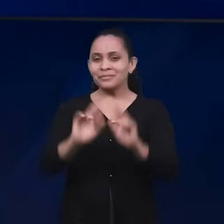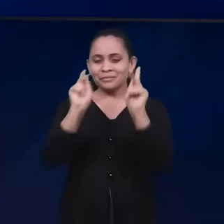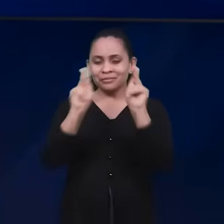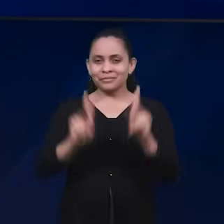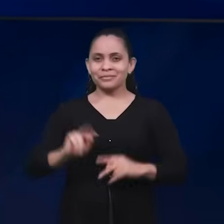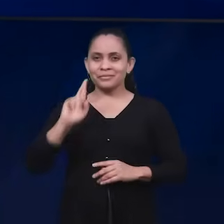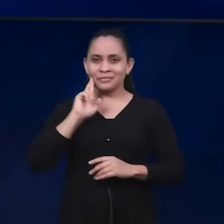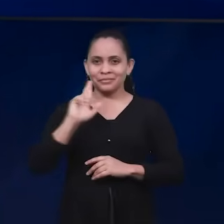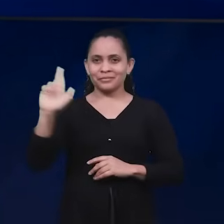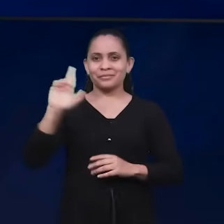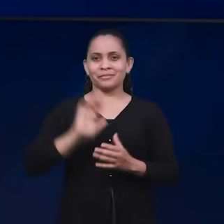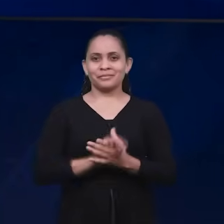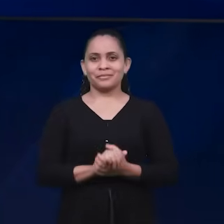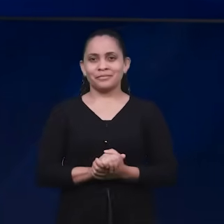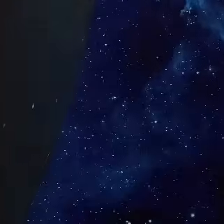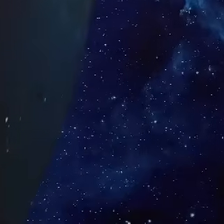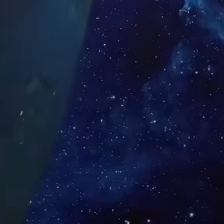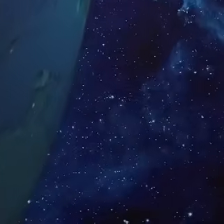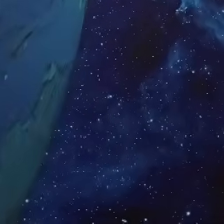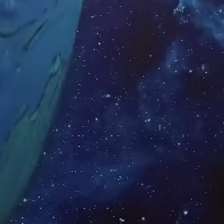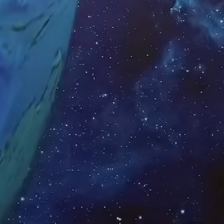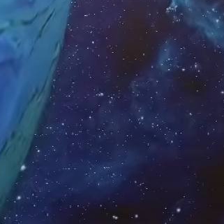abençoe e a paz do Senhor.